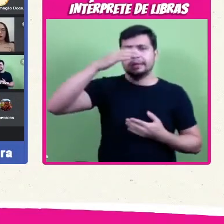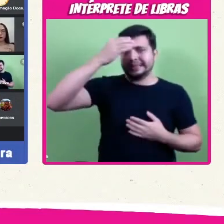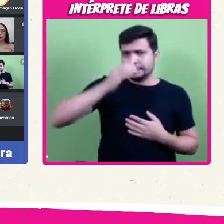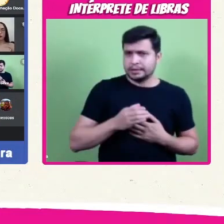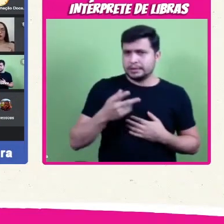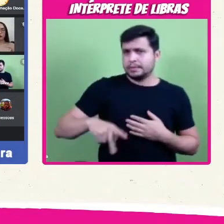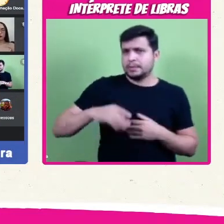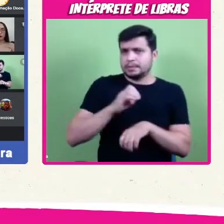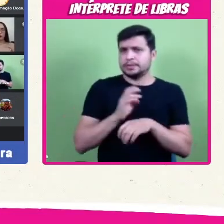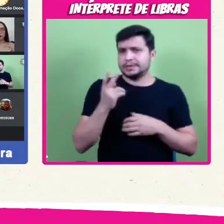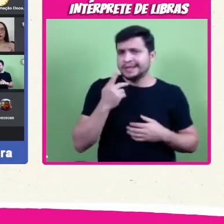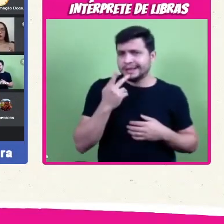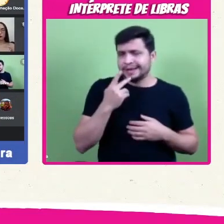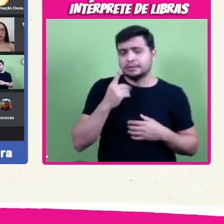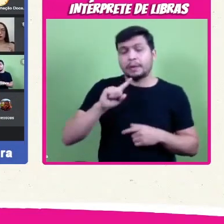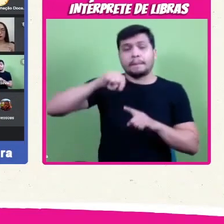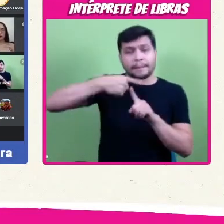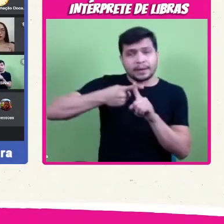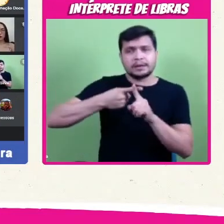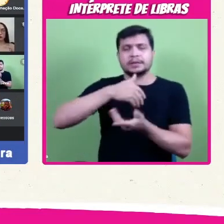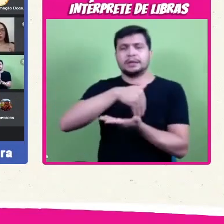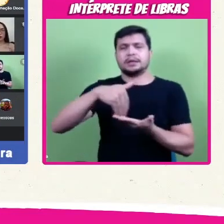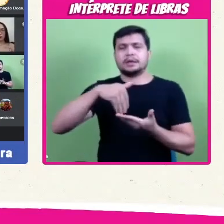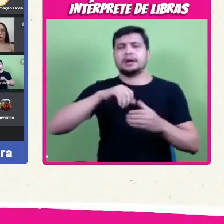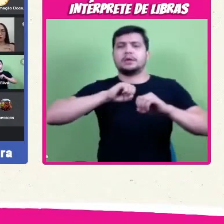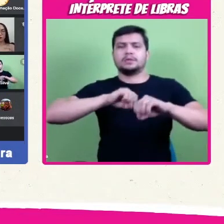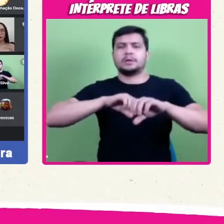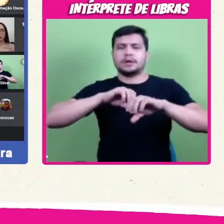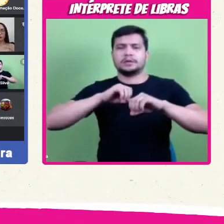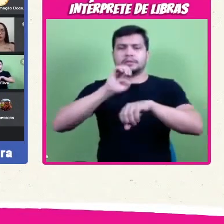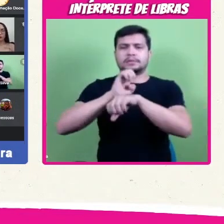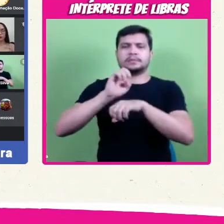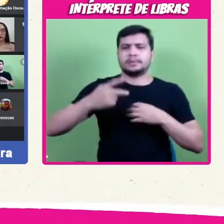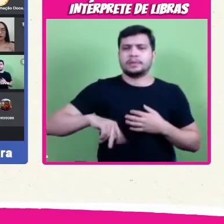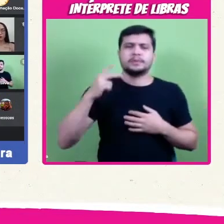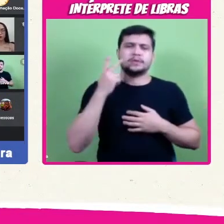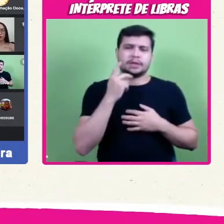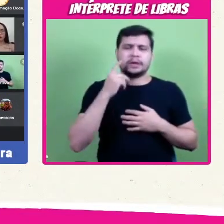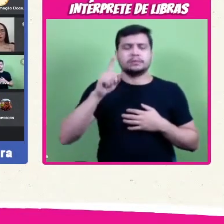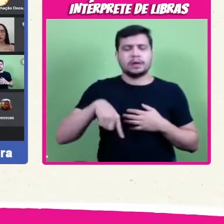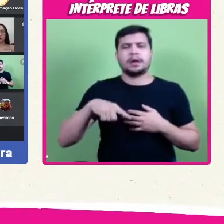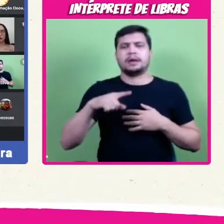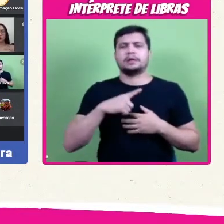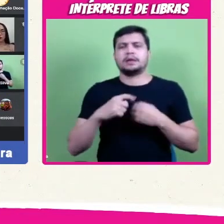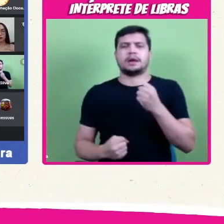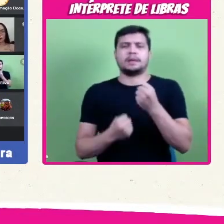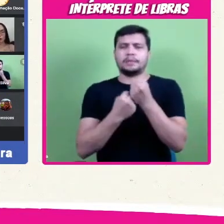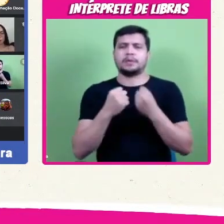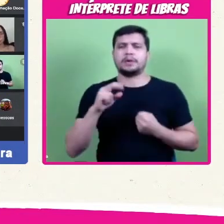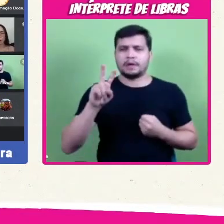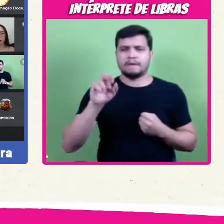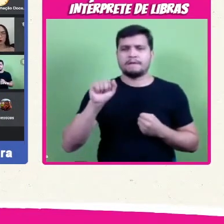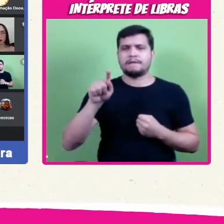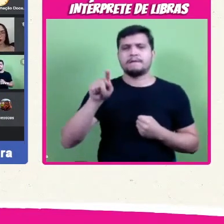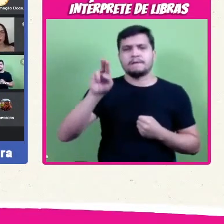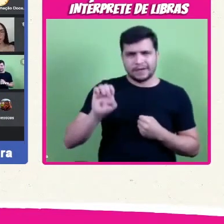do Ceará, né? É uma realização da VAC, que é a Via de Acesso à Arte e Cultura, que são organizações aqui que